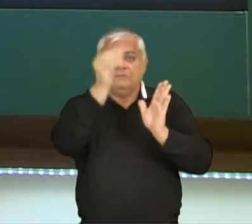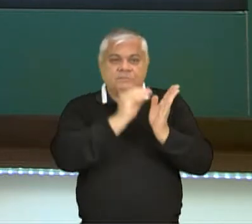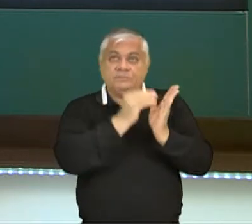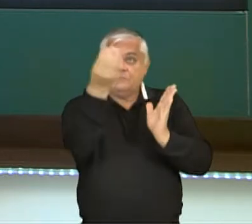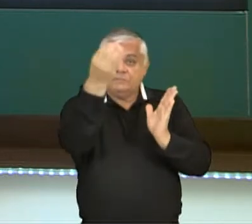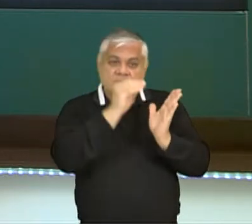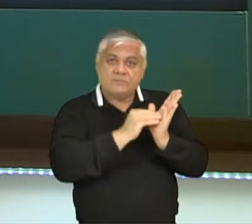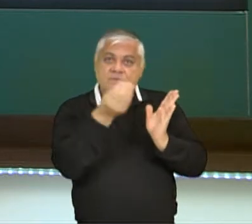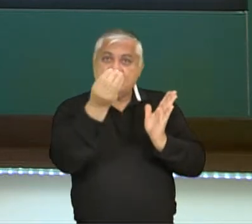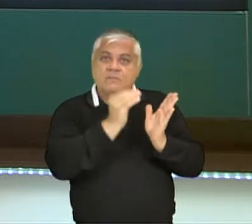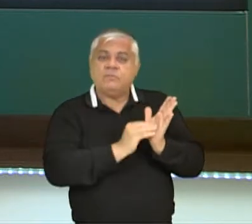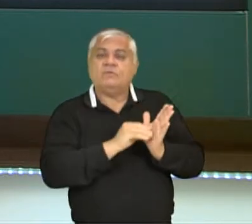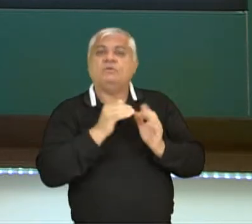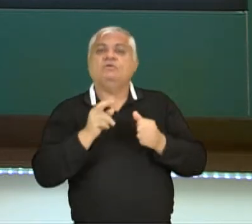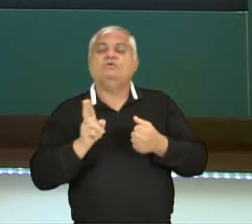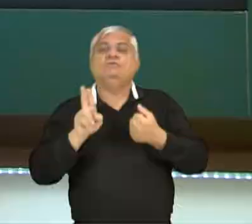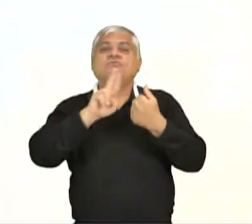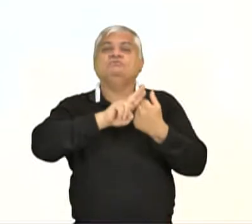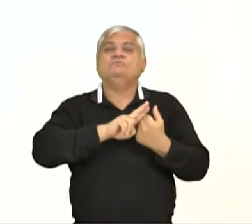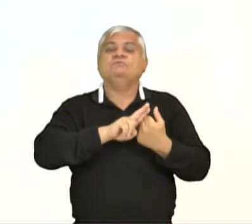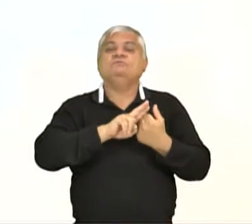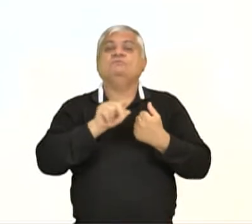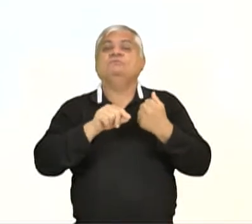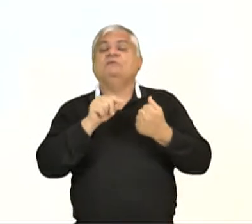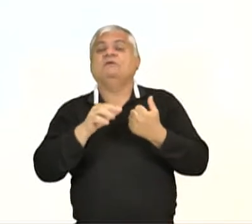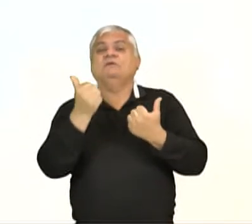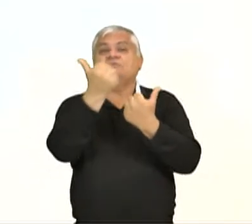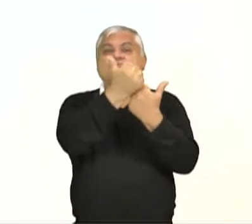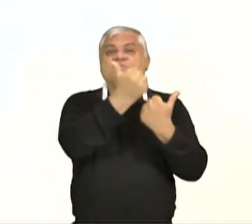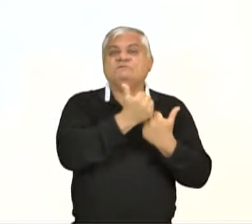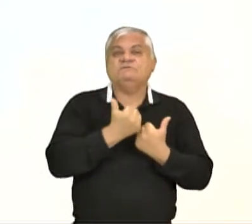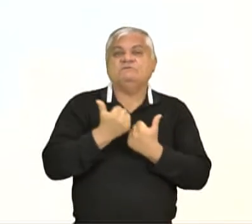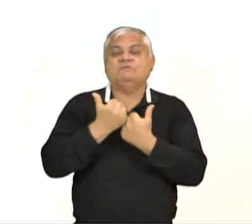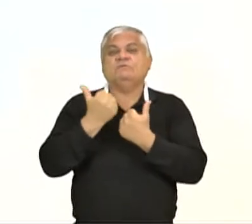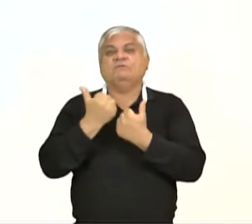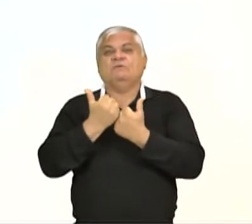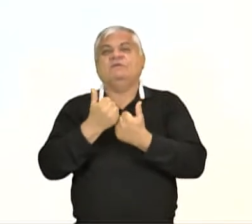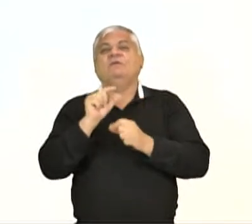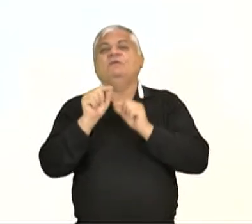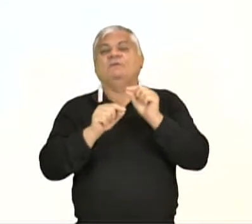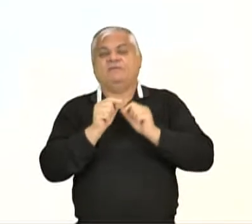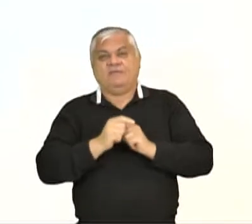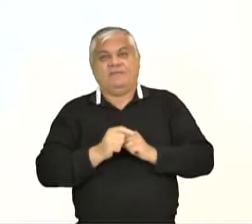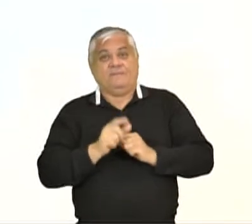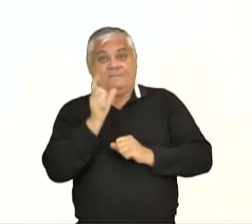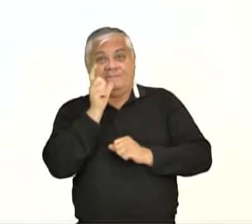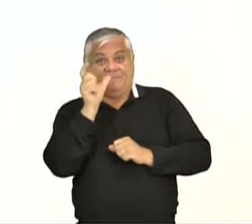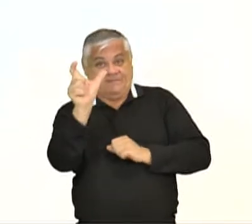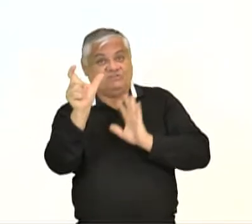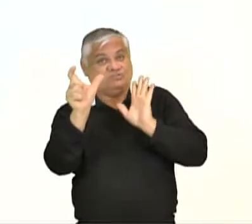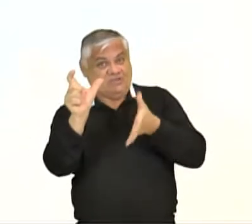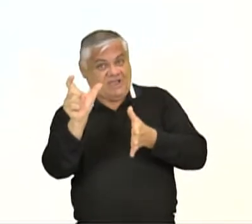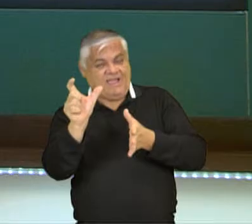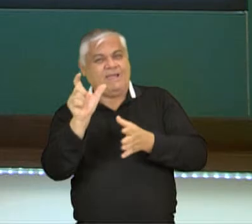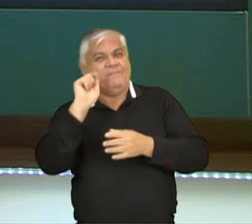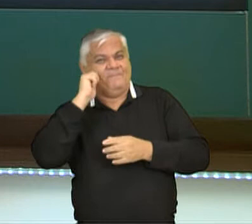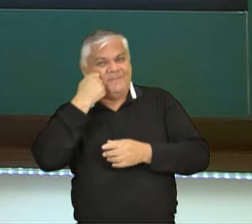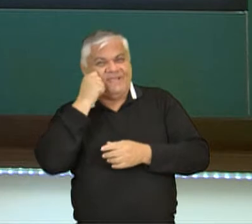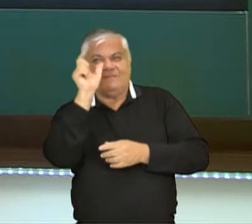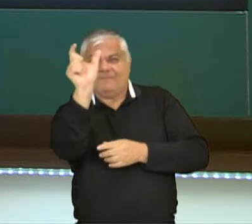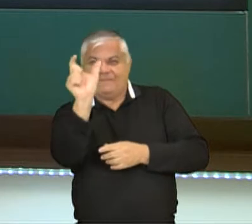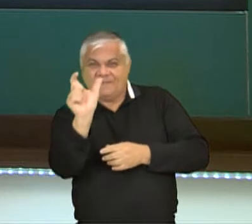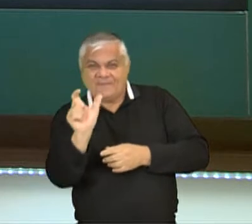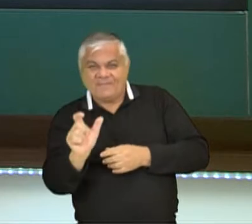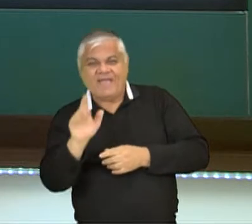usadas para realizar substituições a fim de evitar a repetição. Além daquela que eu mencionei, né, da palavra